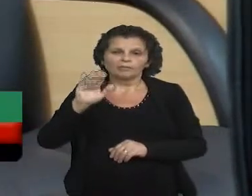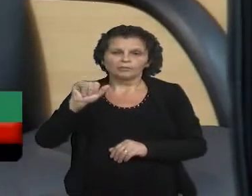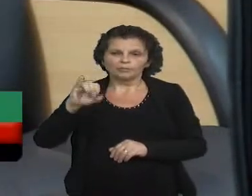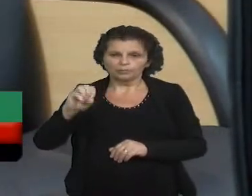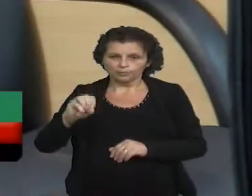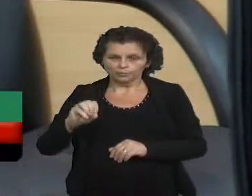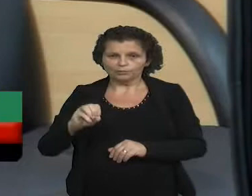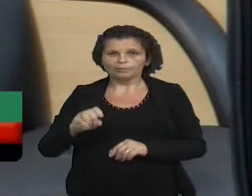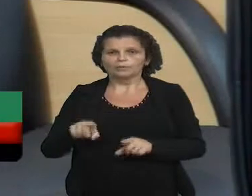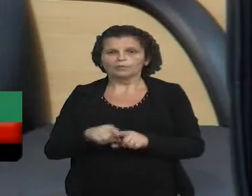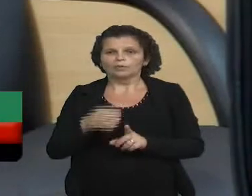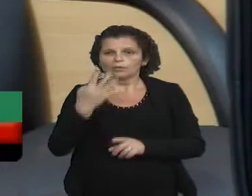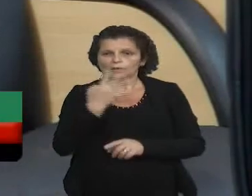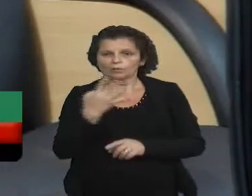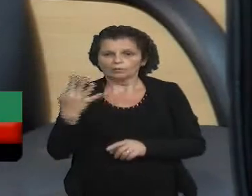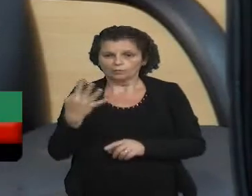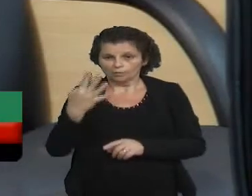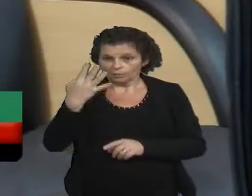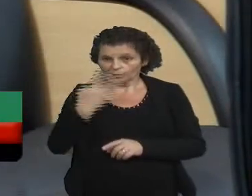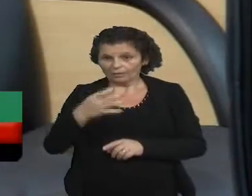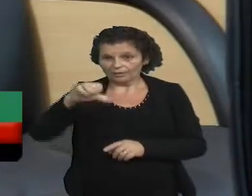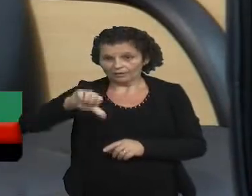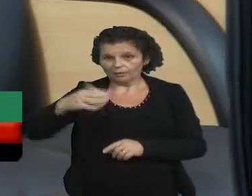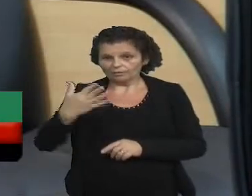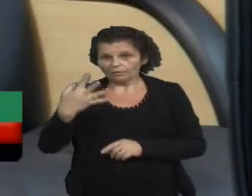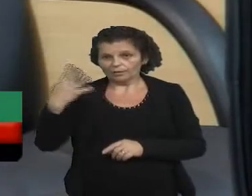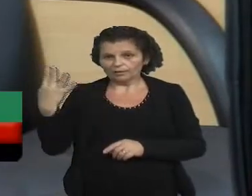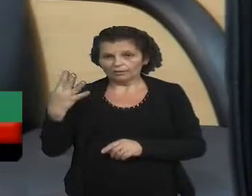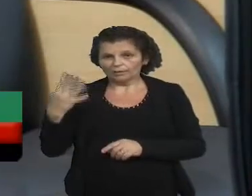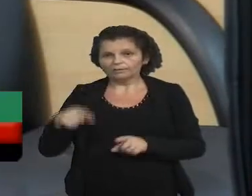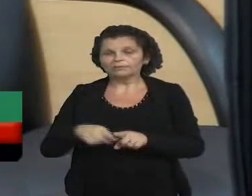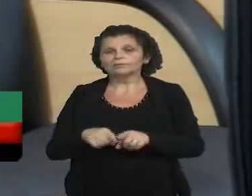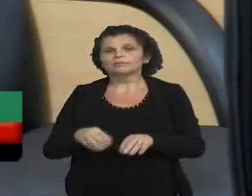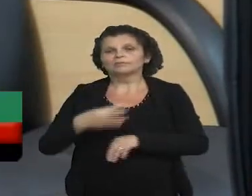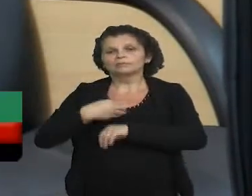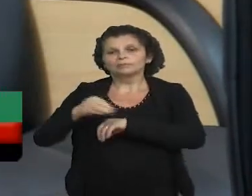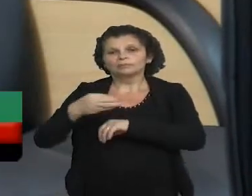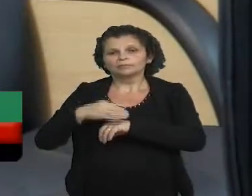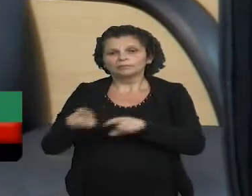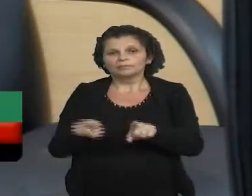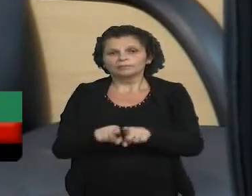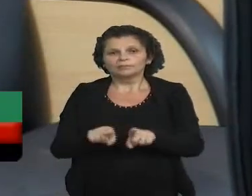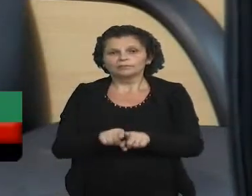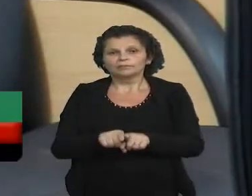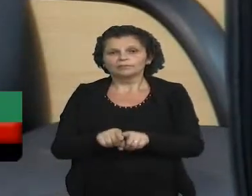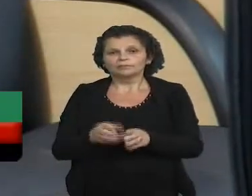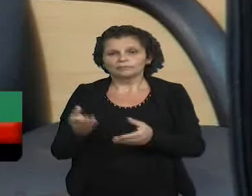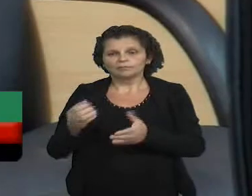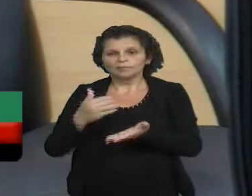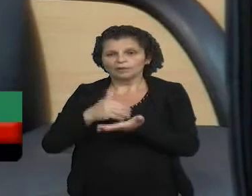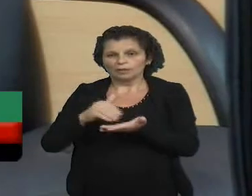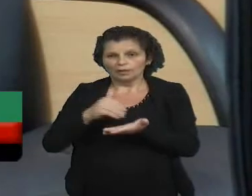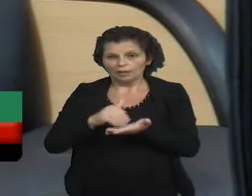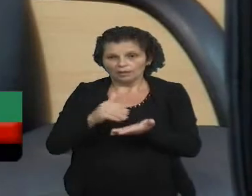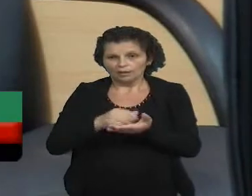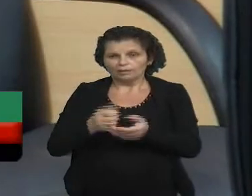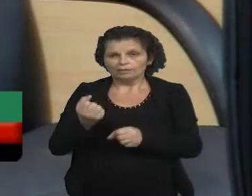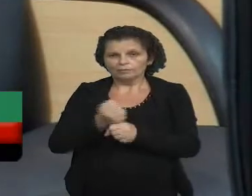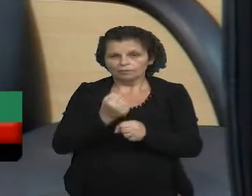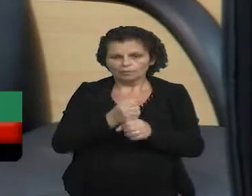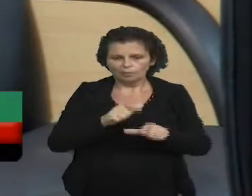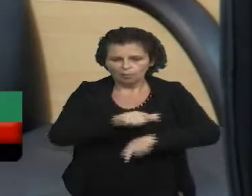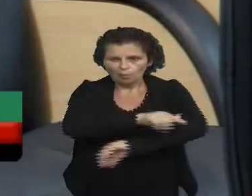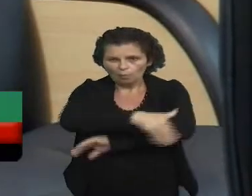número 4944 de 2022. Indicação à Secretaria de Serviços e Obras, reparo de